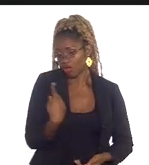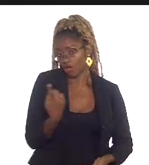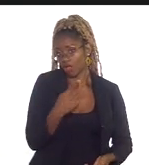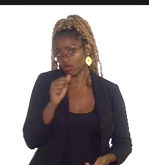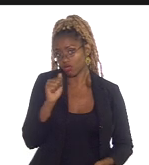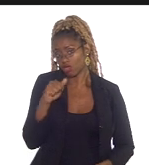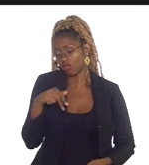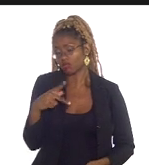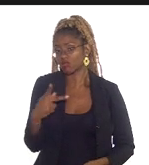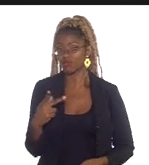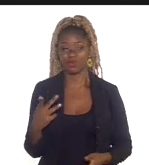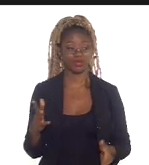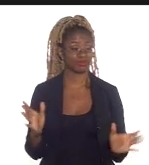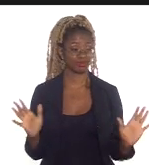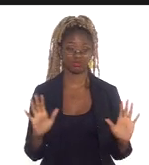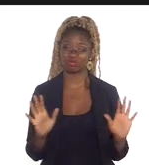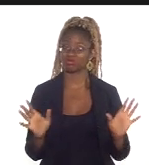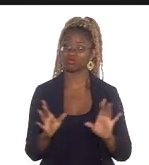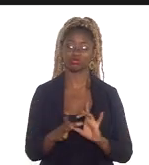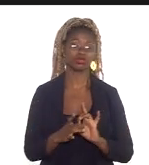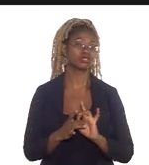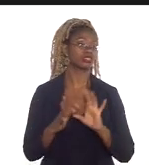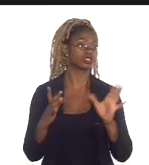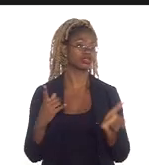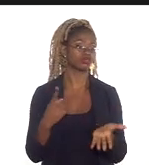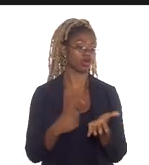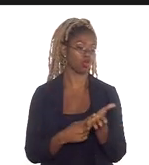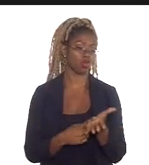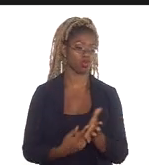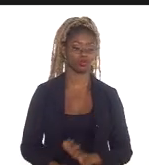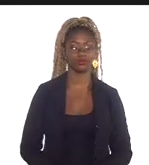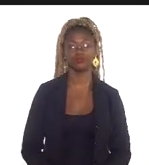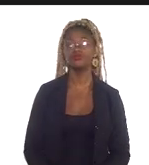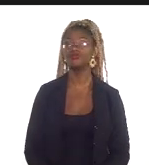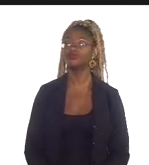nós não temos restrições aí ao acordo.